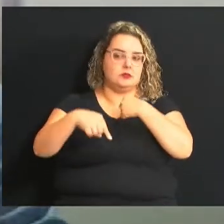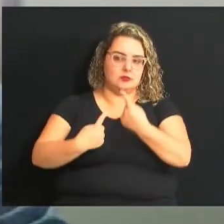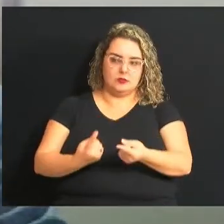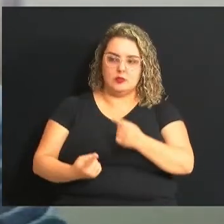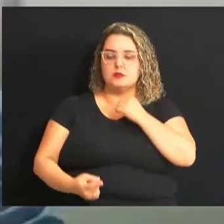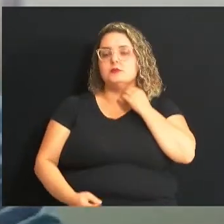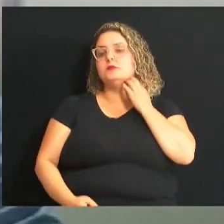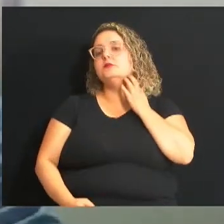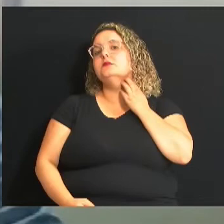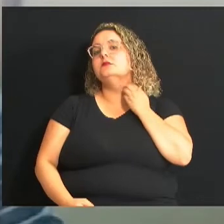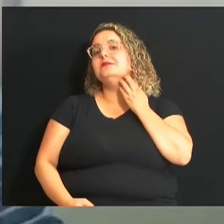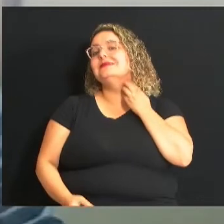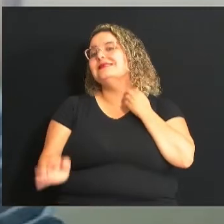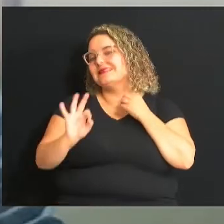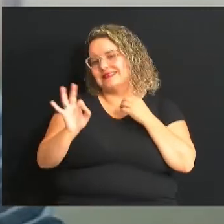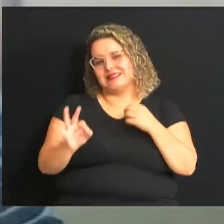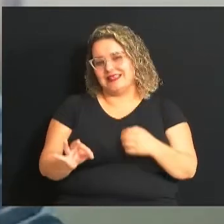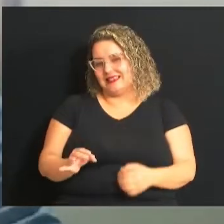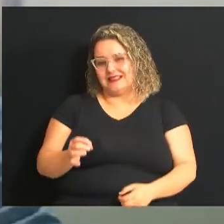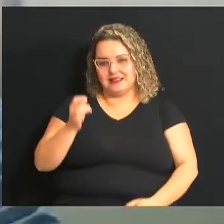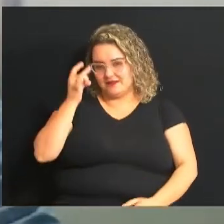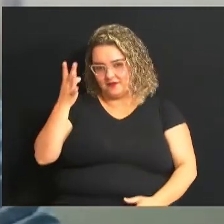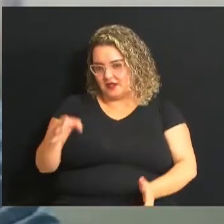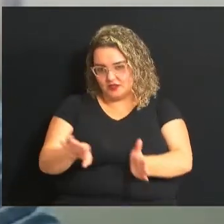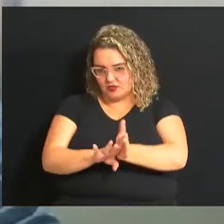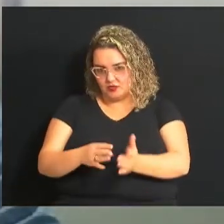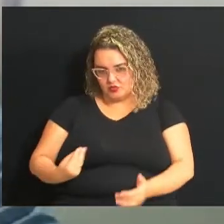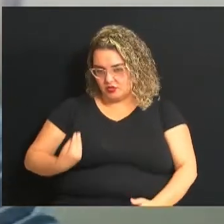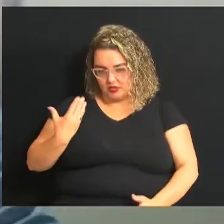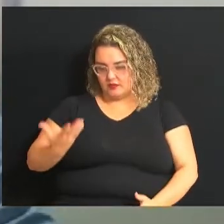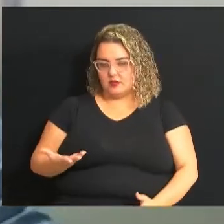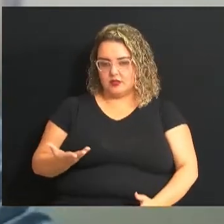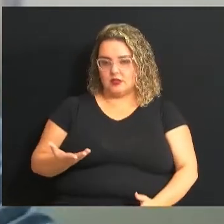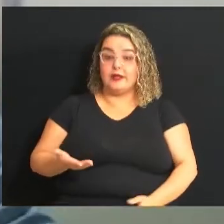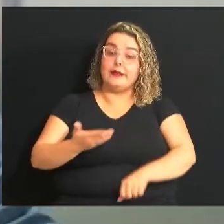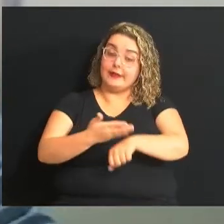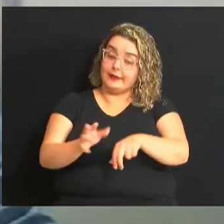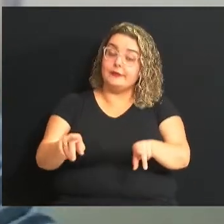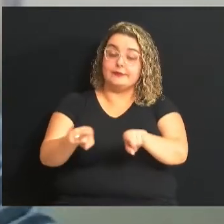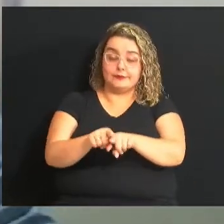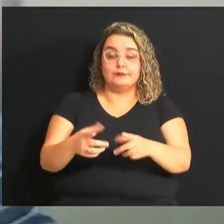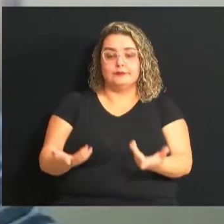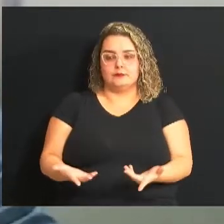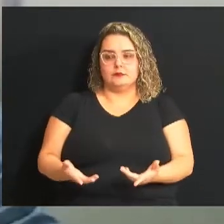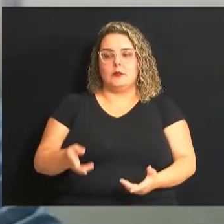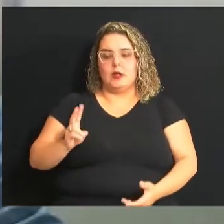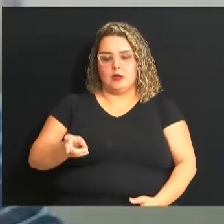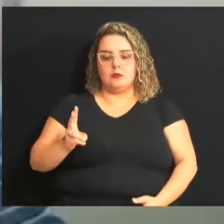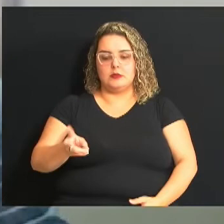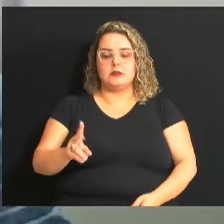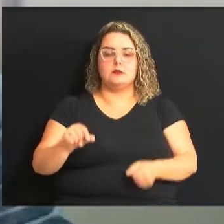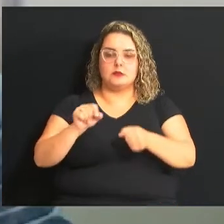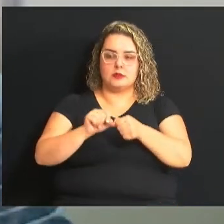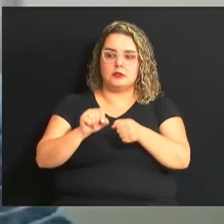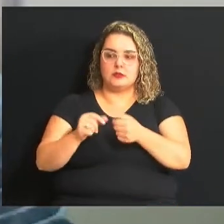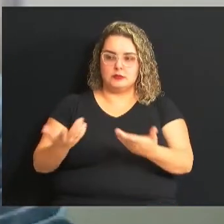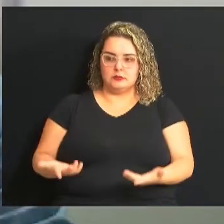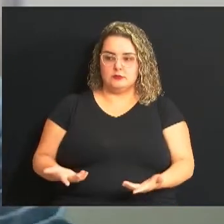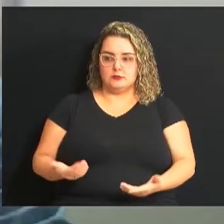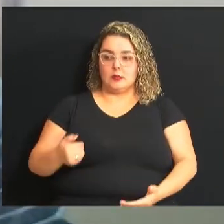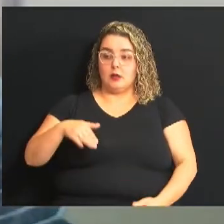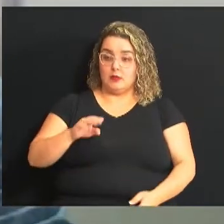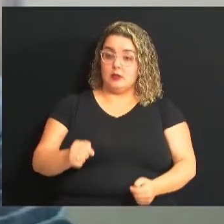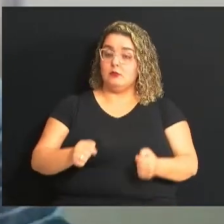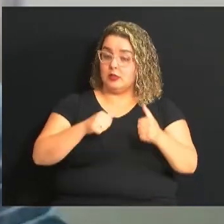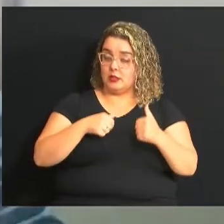vida é tão fácil, treinar também não é, né? E você criar uma aderência, criar uma frequência com relação a isso, geram muito mais benefícios do que